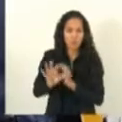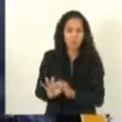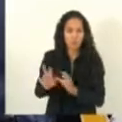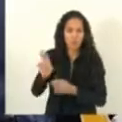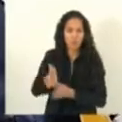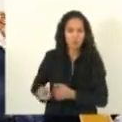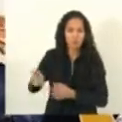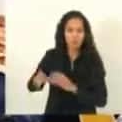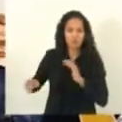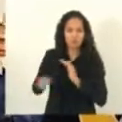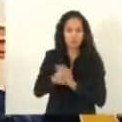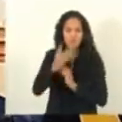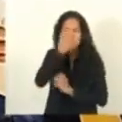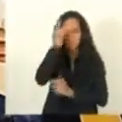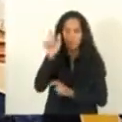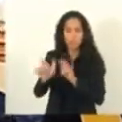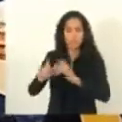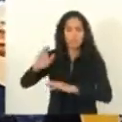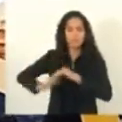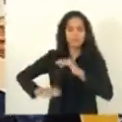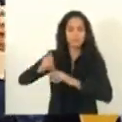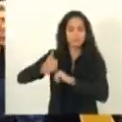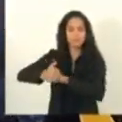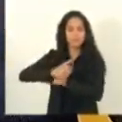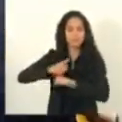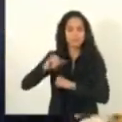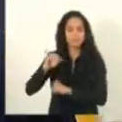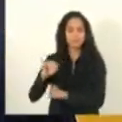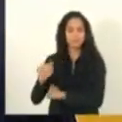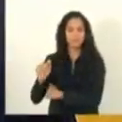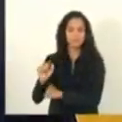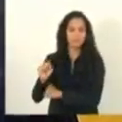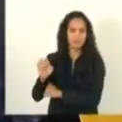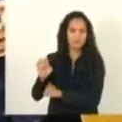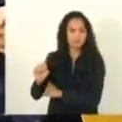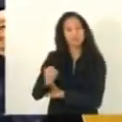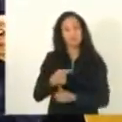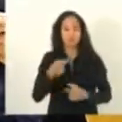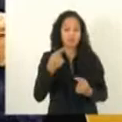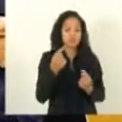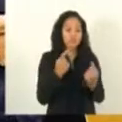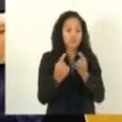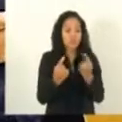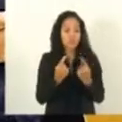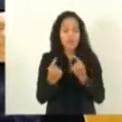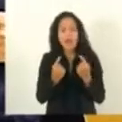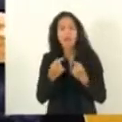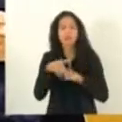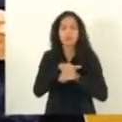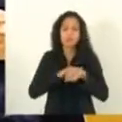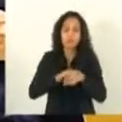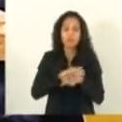uso restrito aos agentes socioeducativos. Motivo de muito diálogo, eu gostaria de destacar que o...